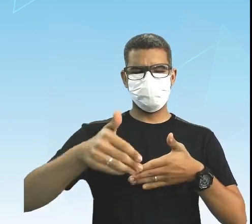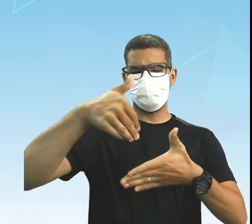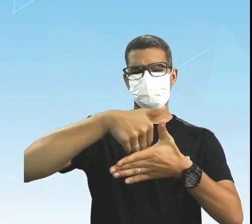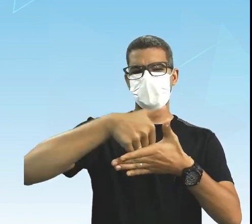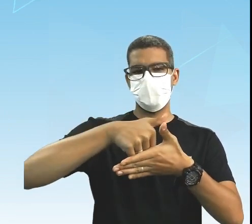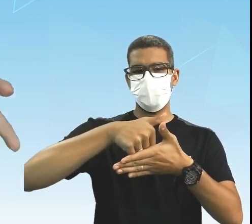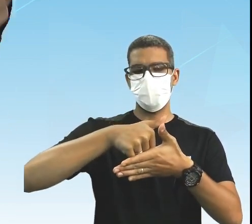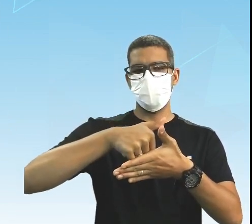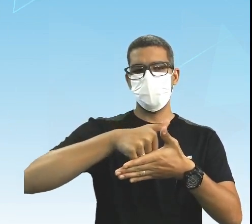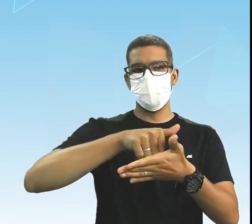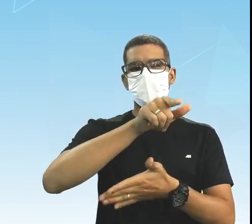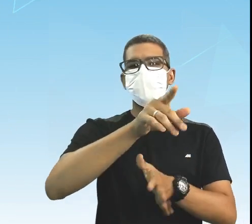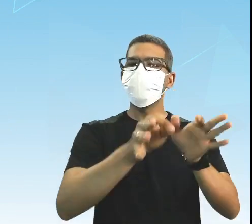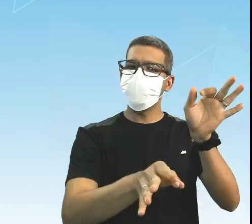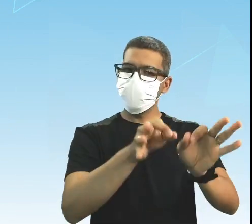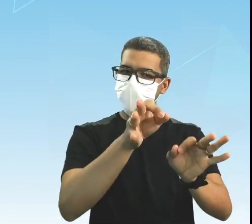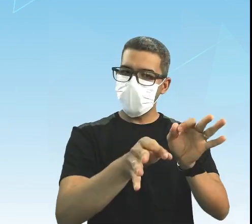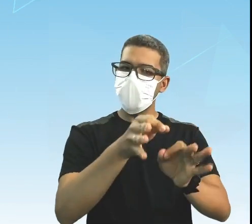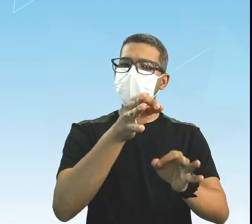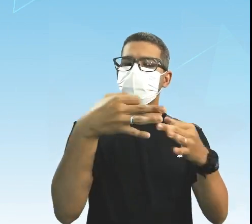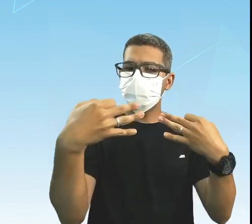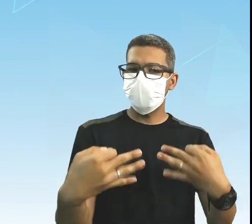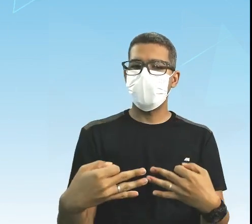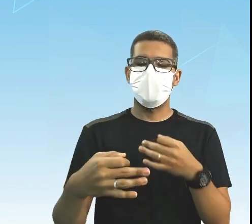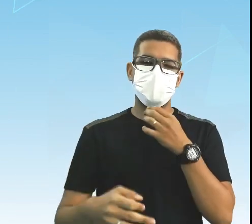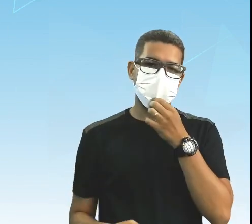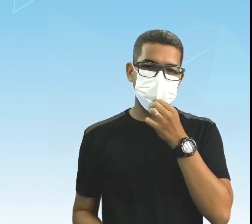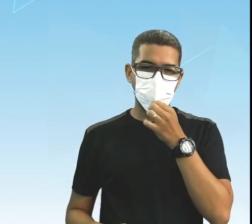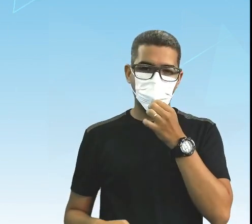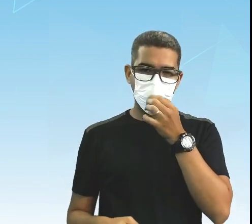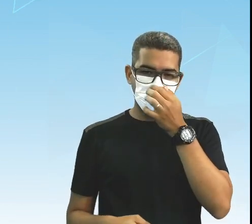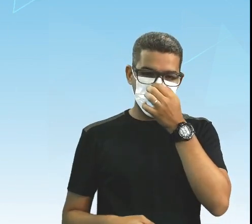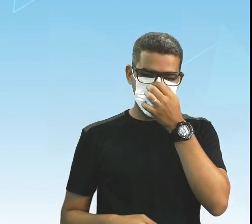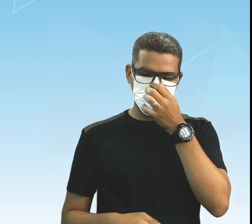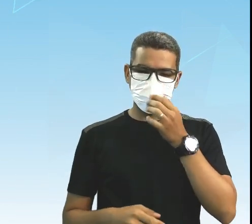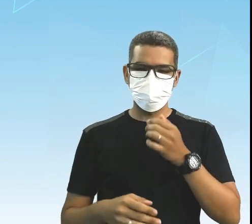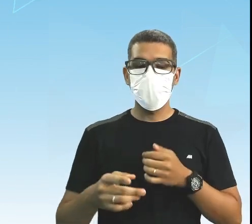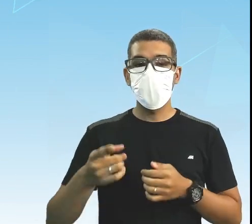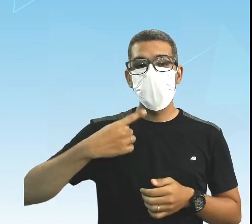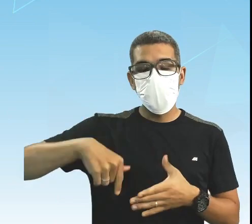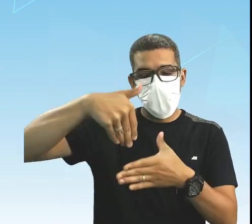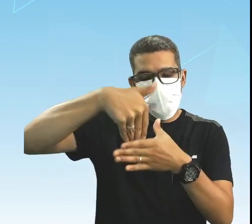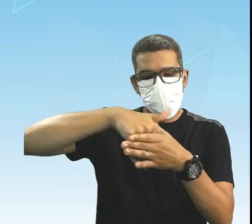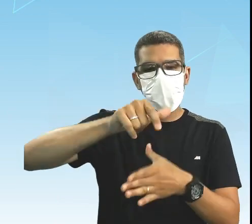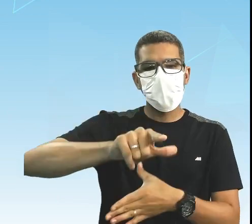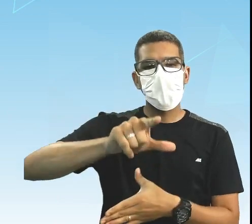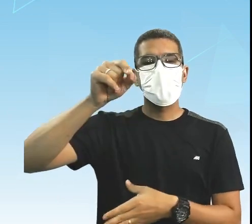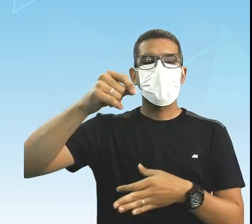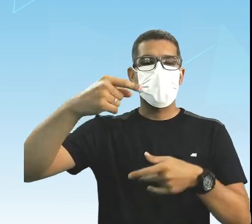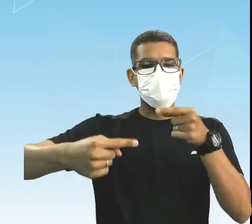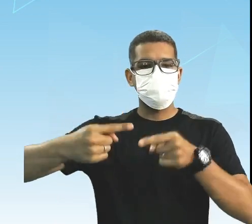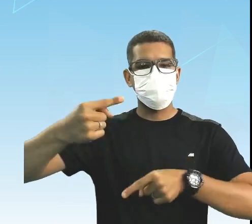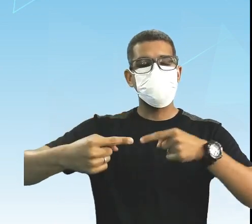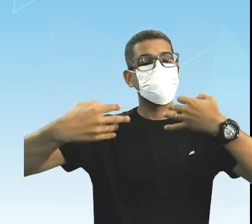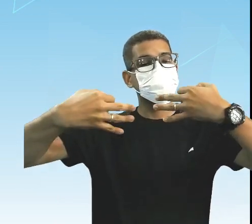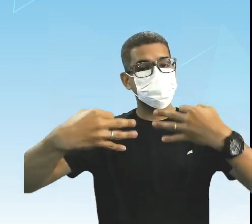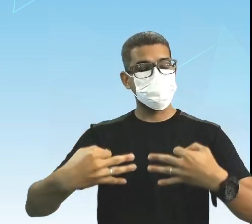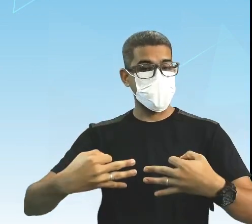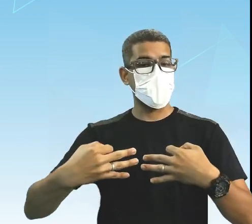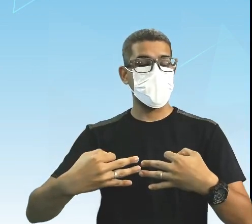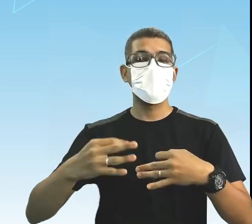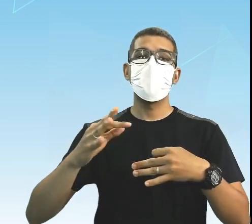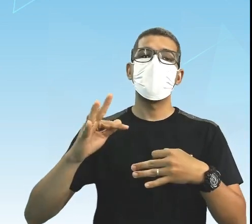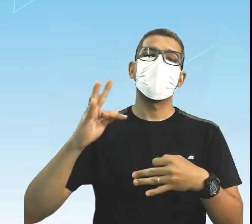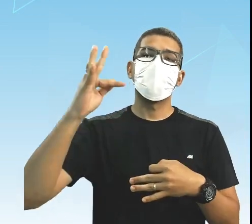e julgar essas leis e poder aplicar essas leis. Então, a gente vai eleger alguns políticos para poder, lá